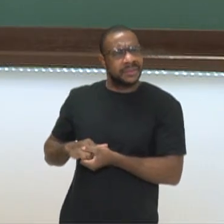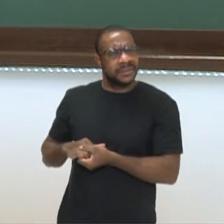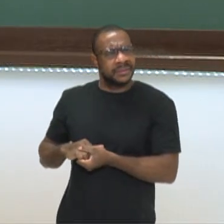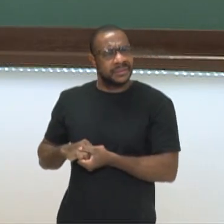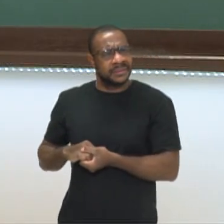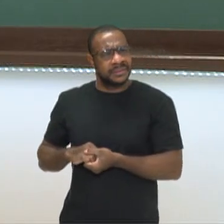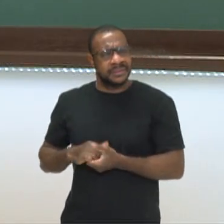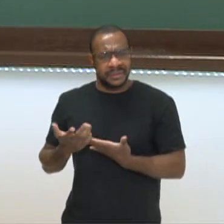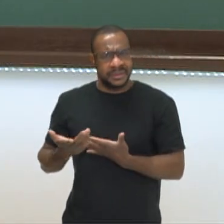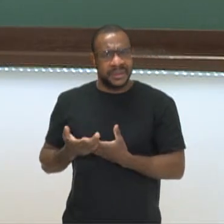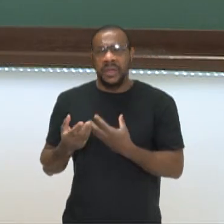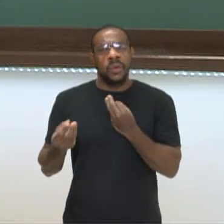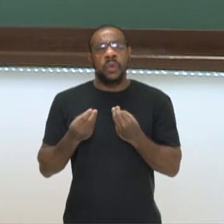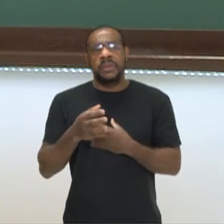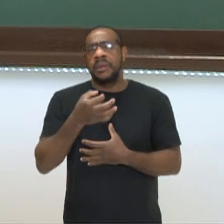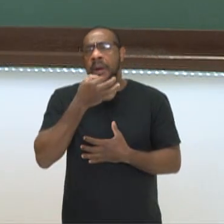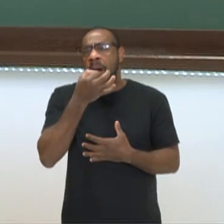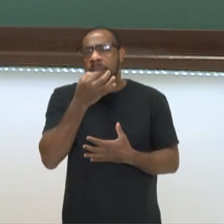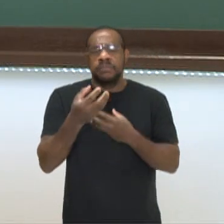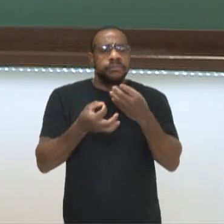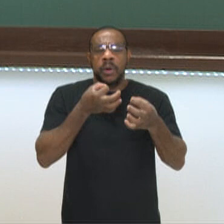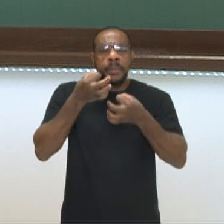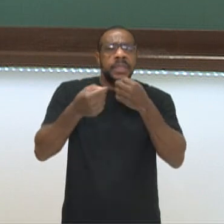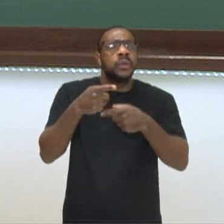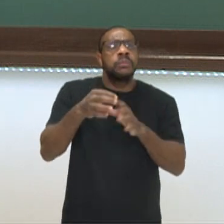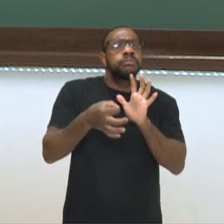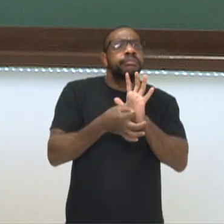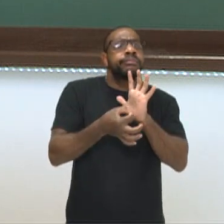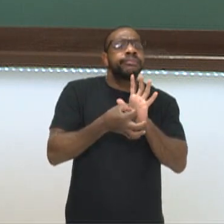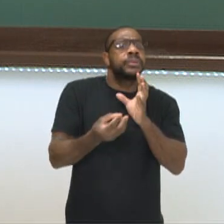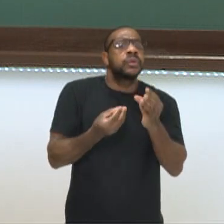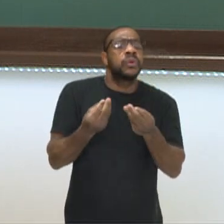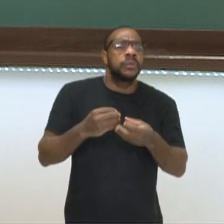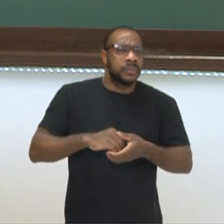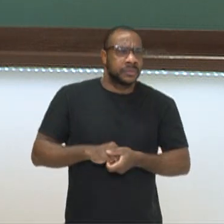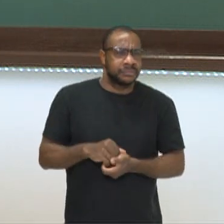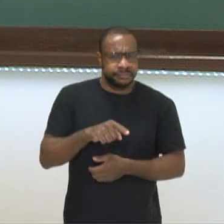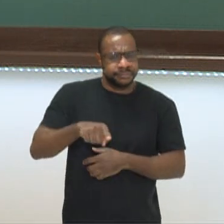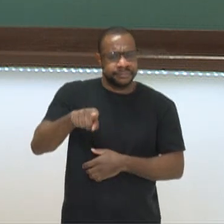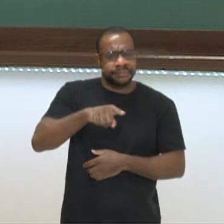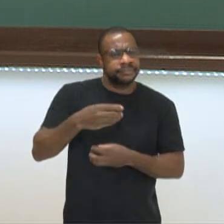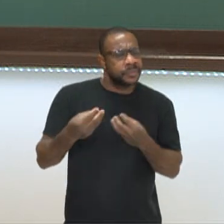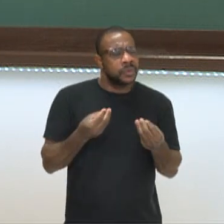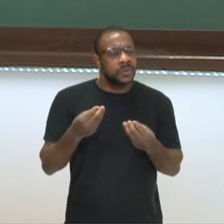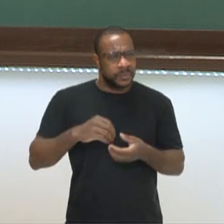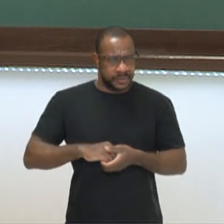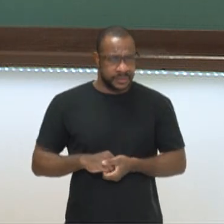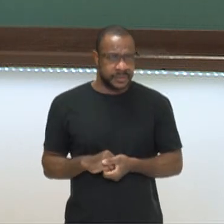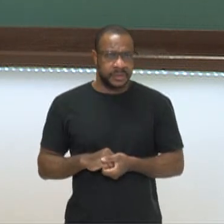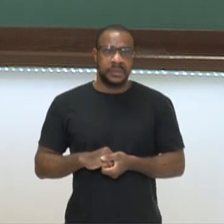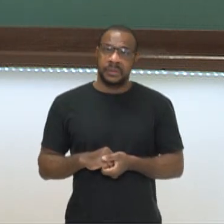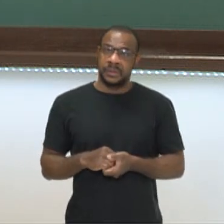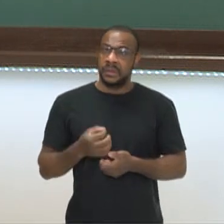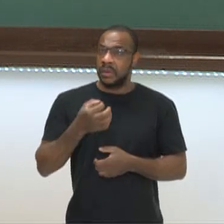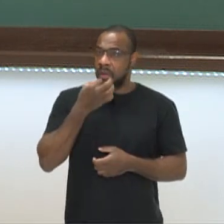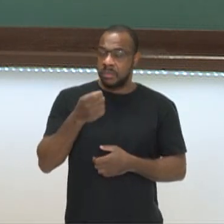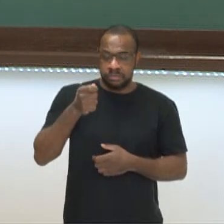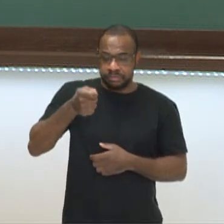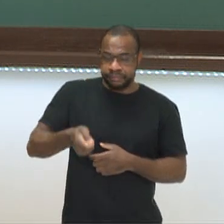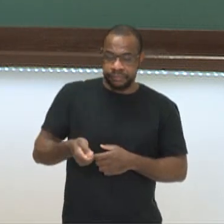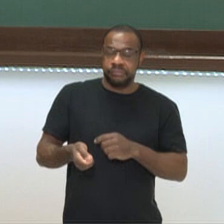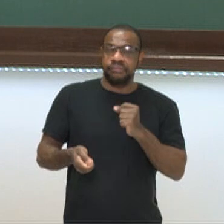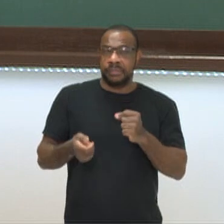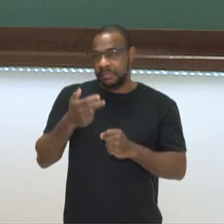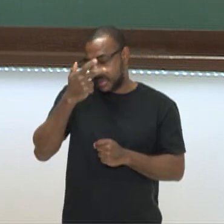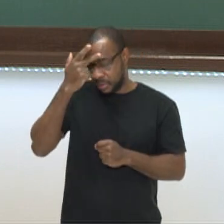argumentou, como você construiu o seu argumento. Existe uma coisa quando a gente fala de argumento, que é o argumento da autoridade, aquelas pessoas